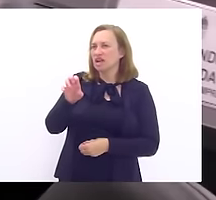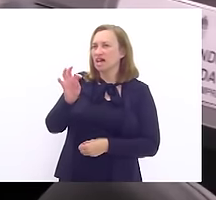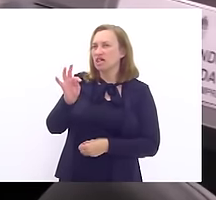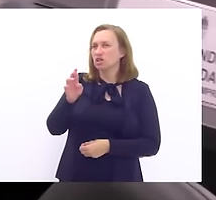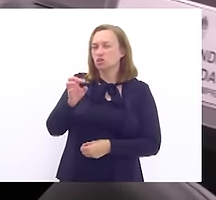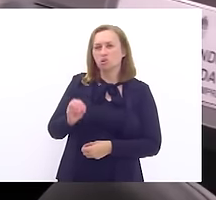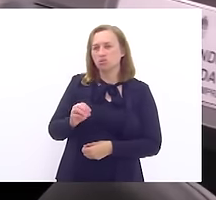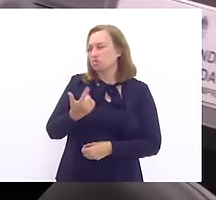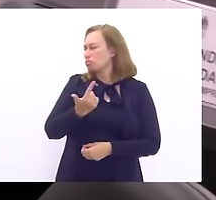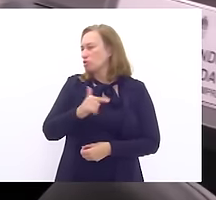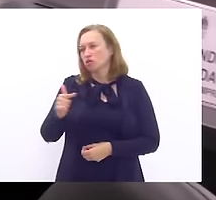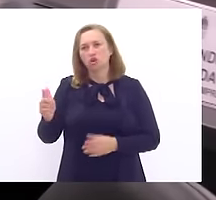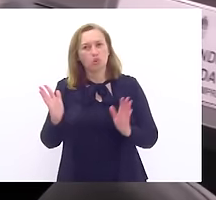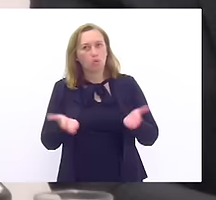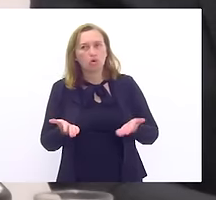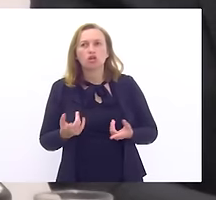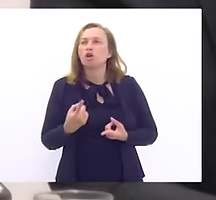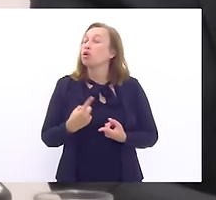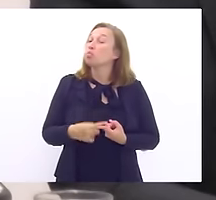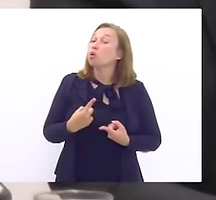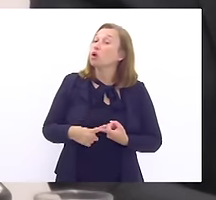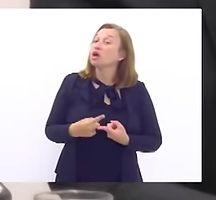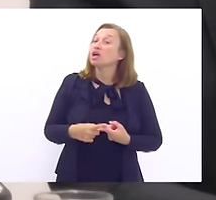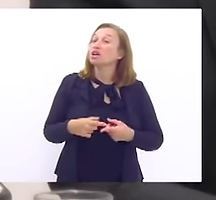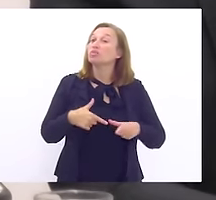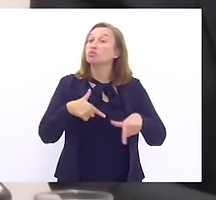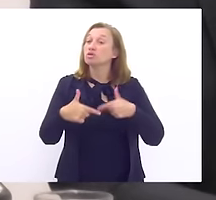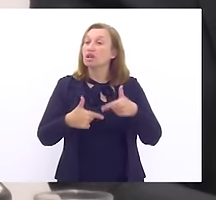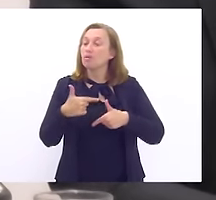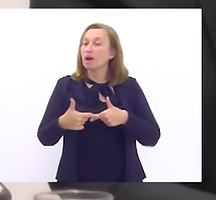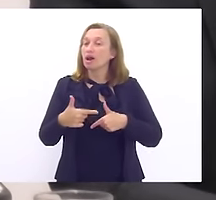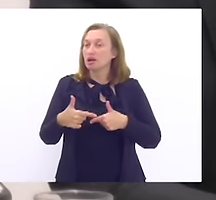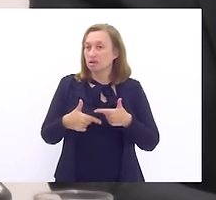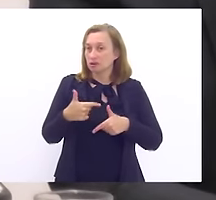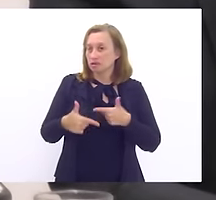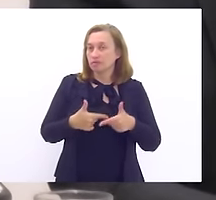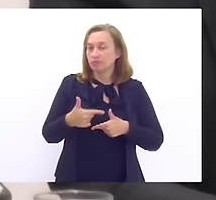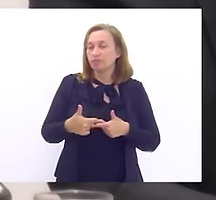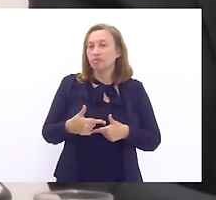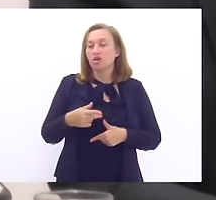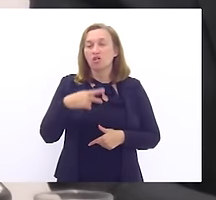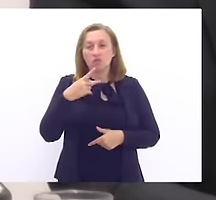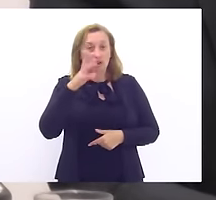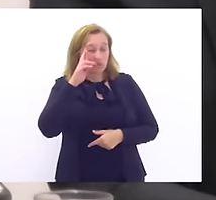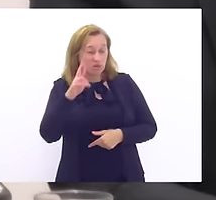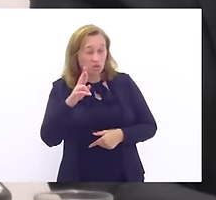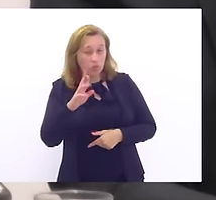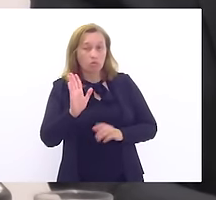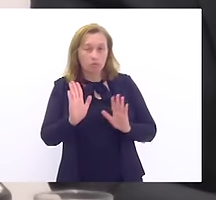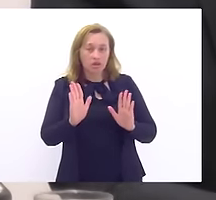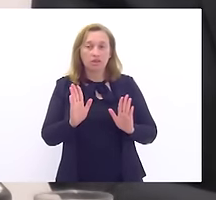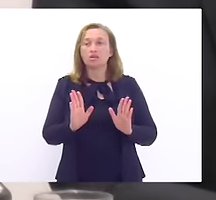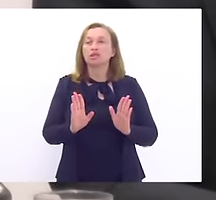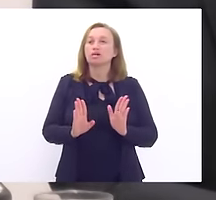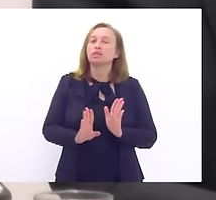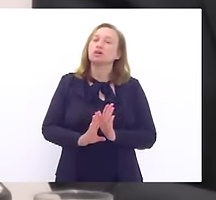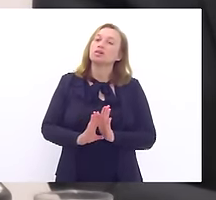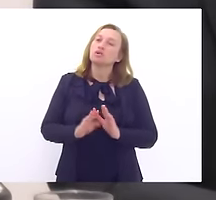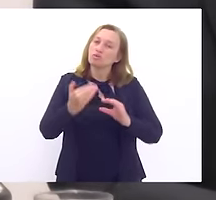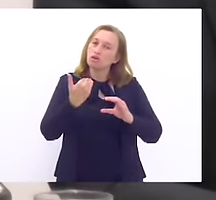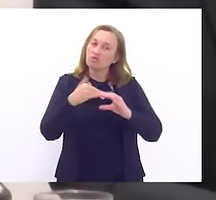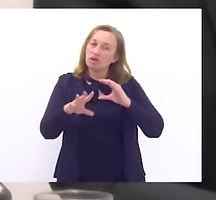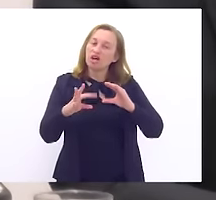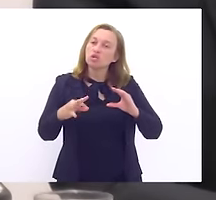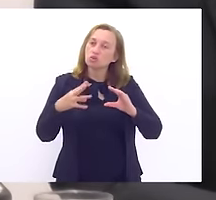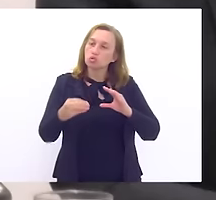a gente não tem convênio com o Detro hoje E por que que nessa operação aí eu sei que não recebeu do Senhor eu vou te mandar eu vou te enviar